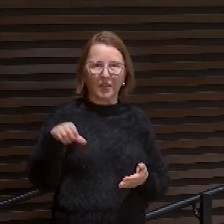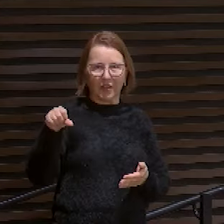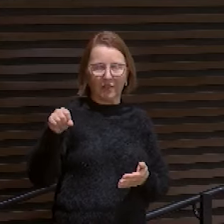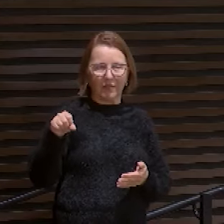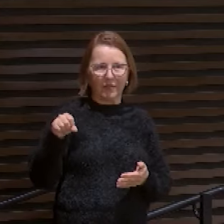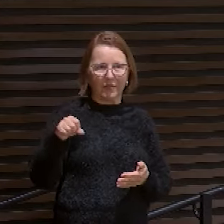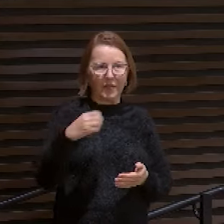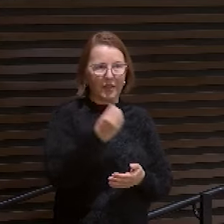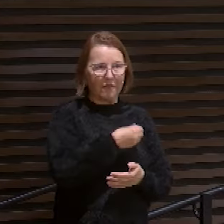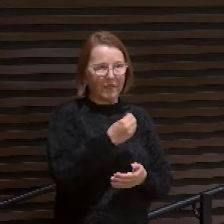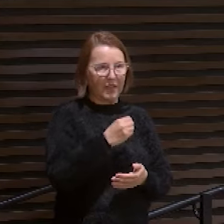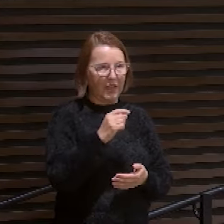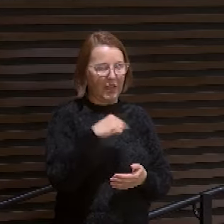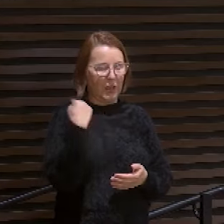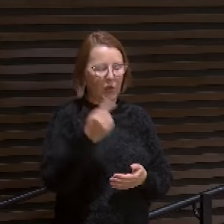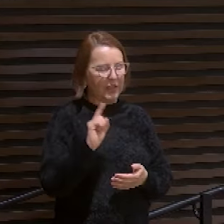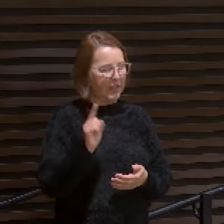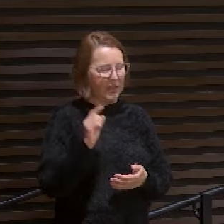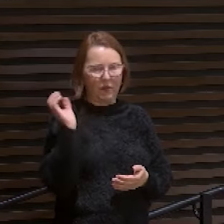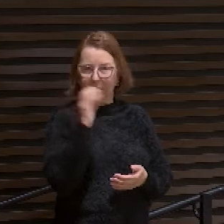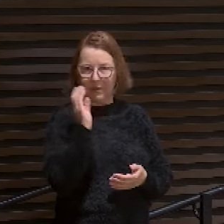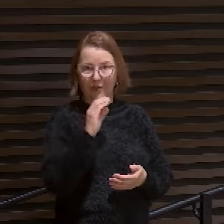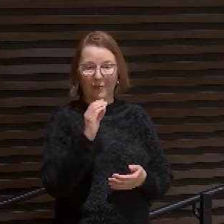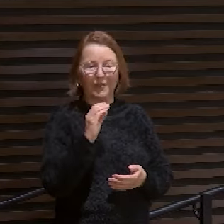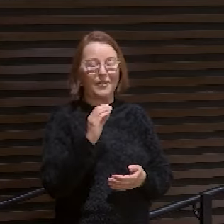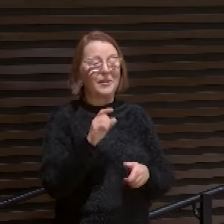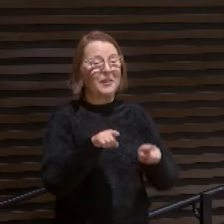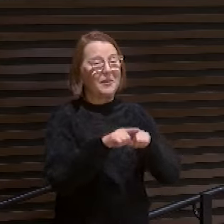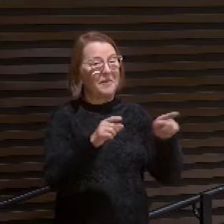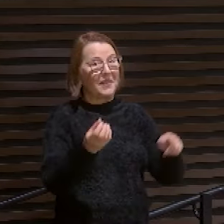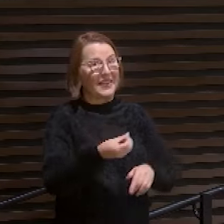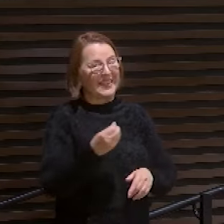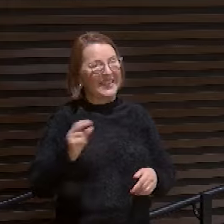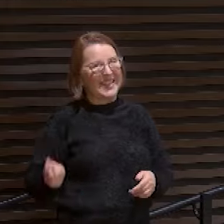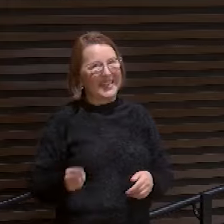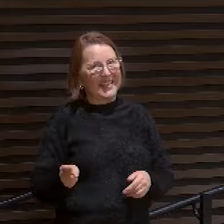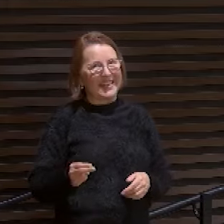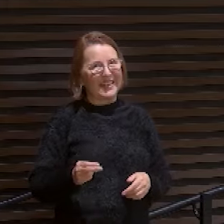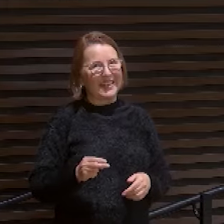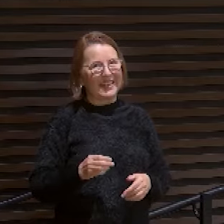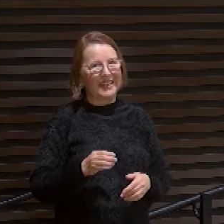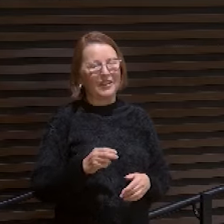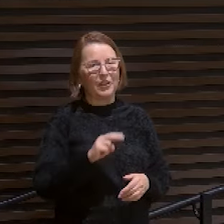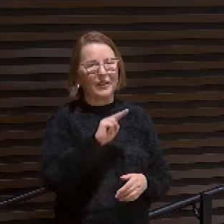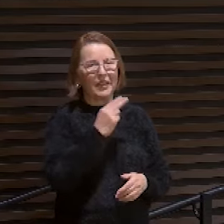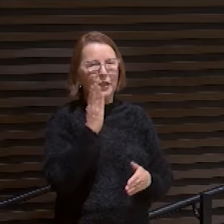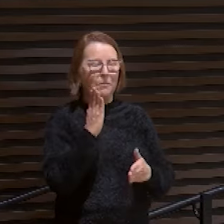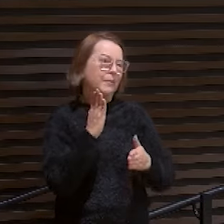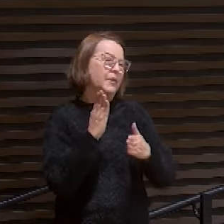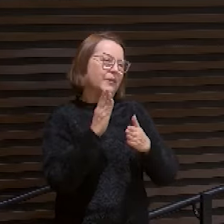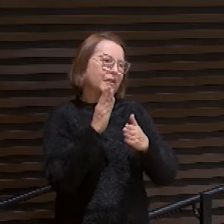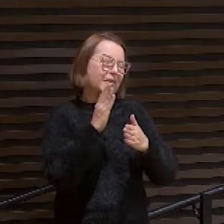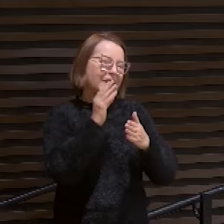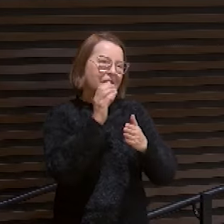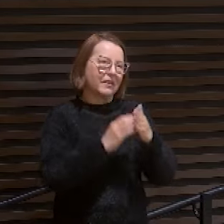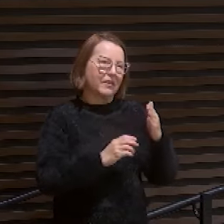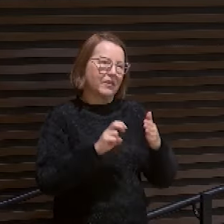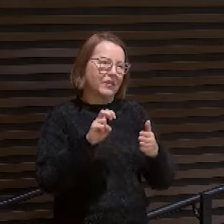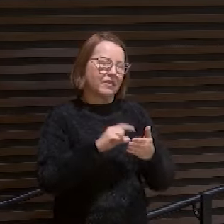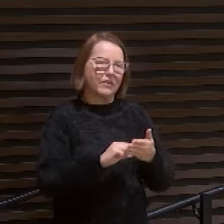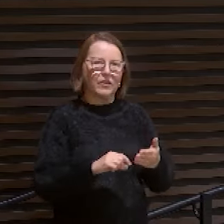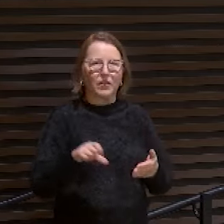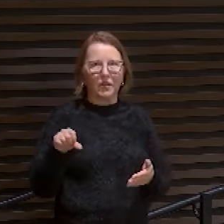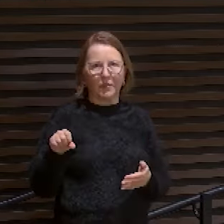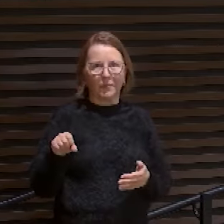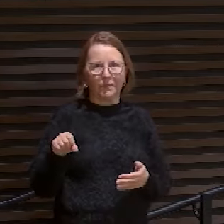vida provisória, é uma vida eterna. Hebreus 5, 9. Tendo sido,